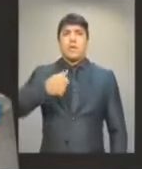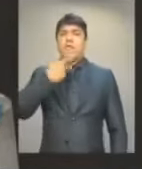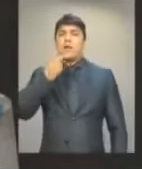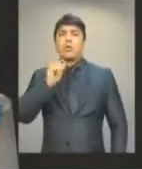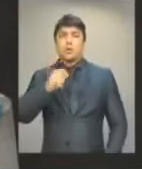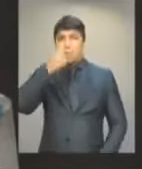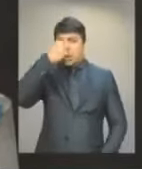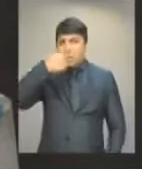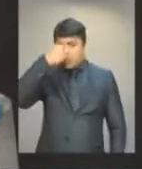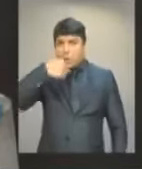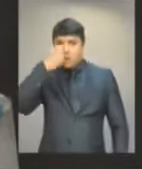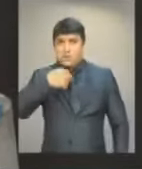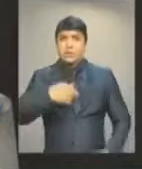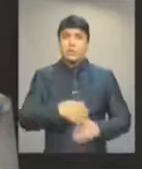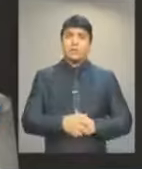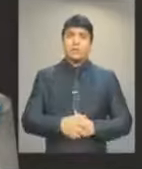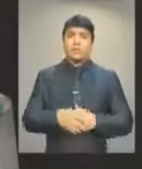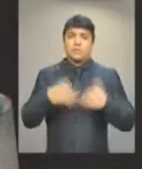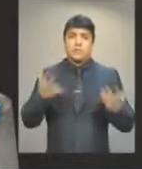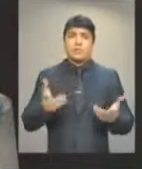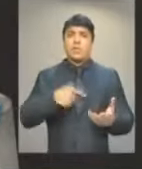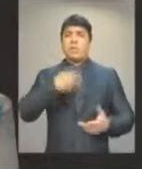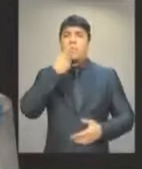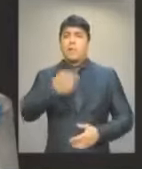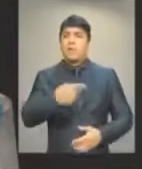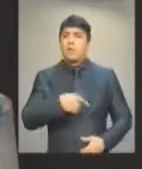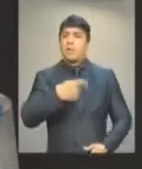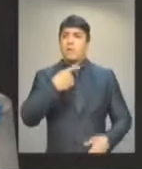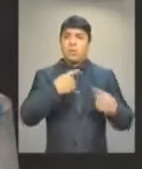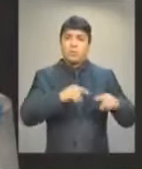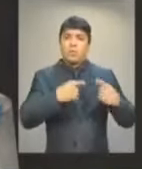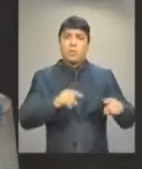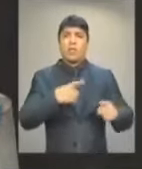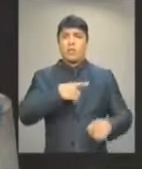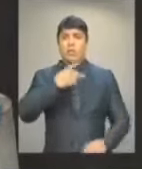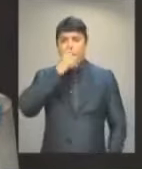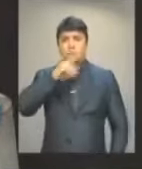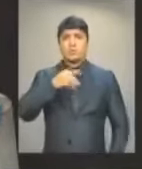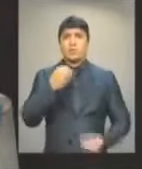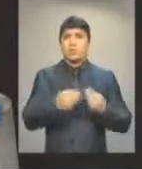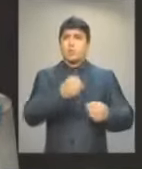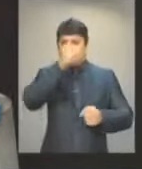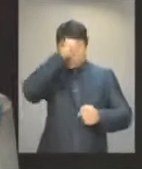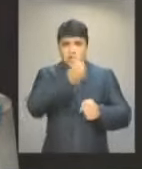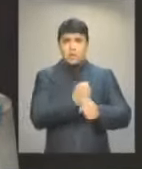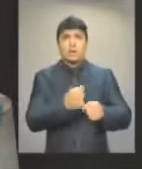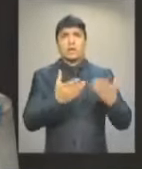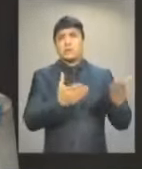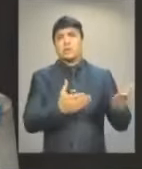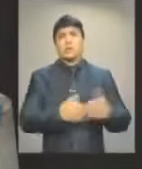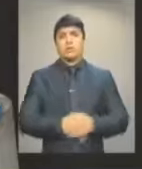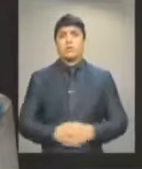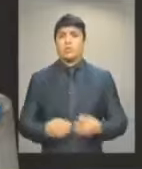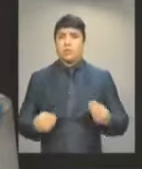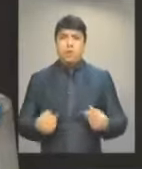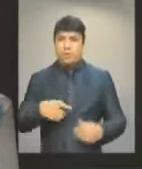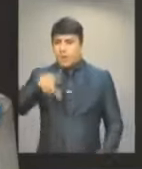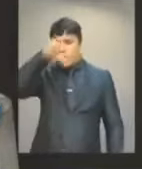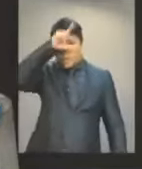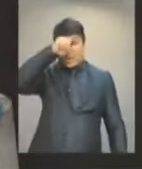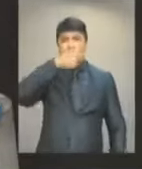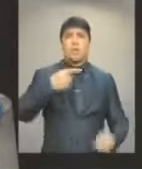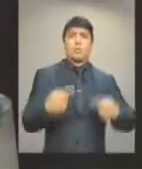gripezinha, desdenhando. Uma das tarefas de um chefe de Estado, uma das tarefas de uma liderança